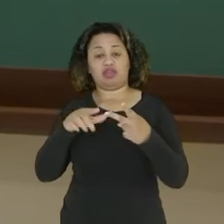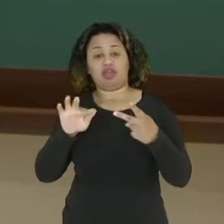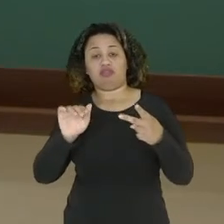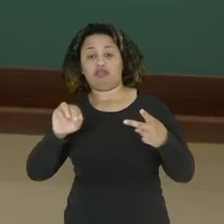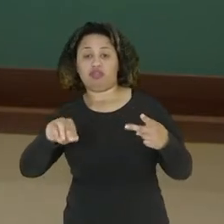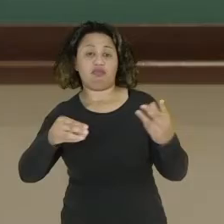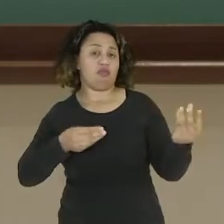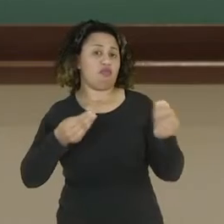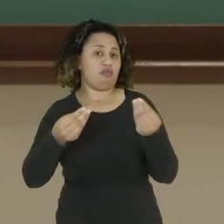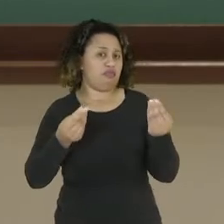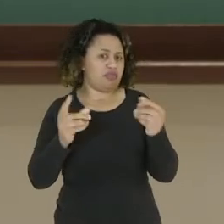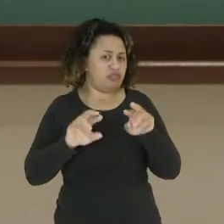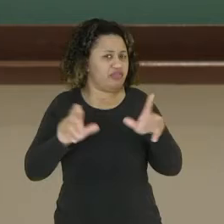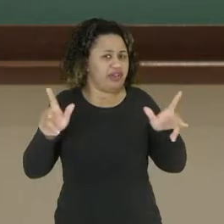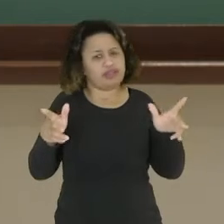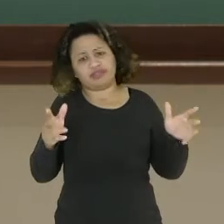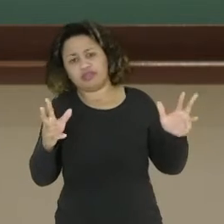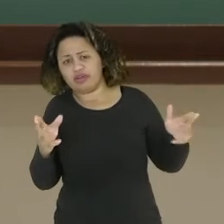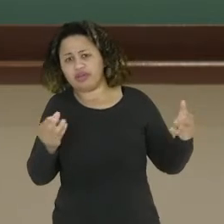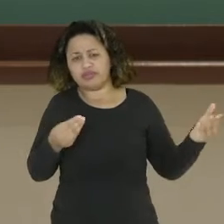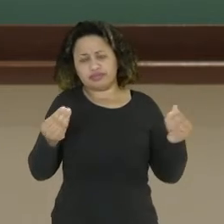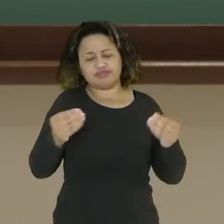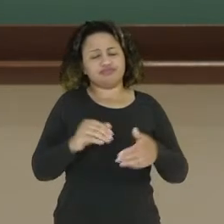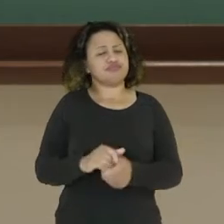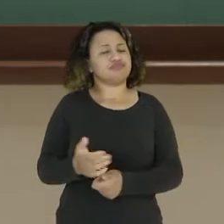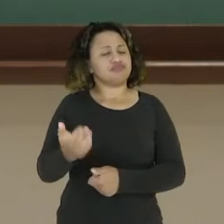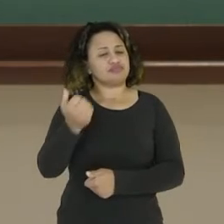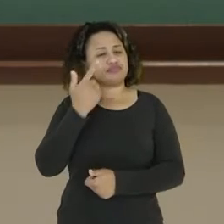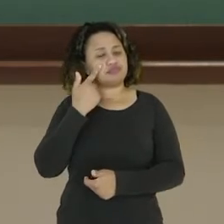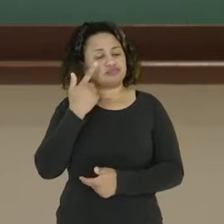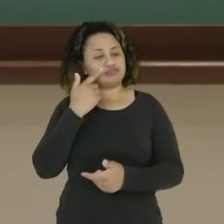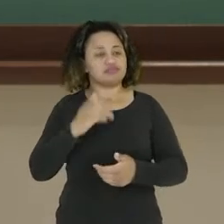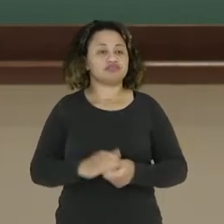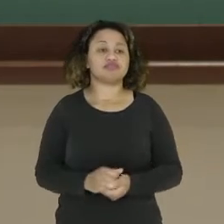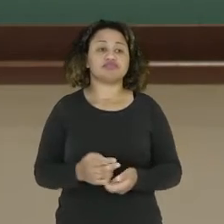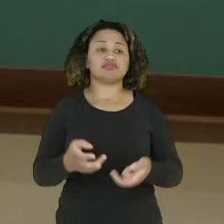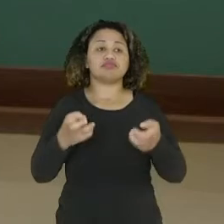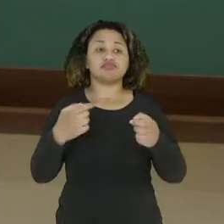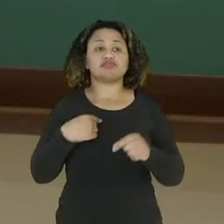diante. Então, vamos trabalhar? Olha só que interessante.